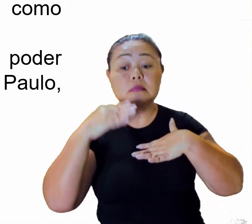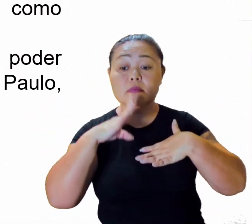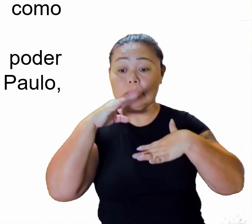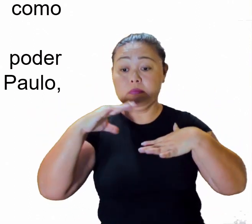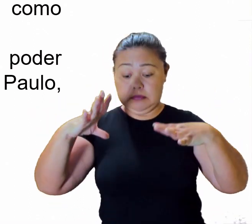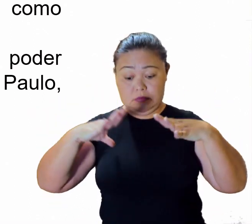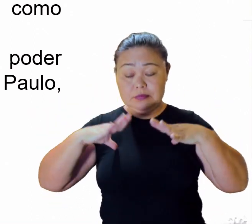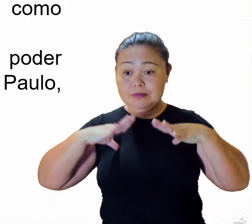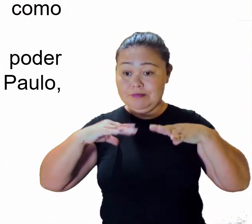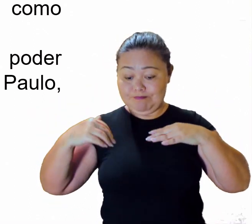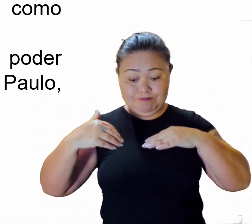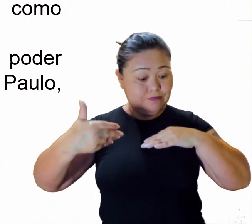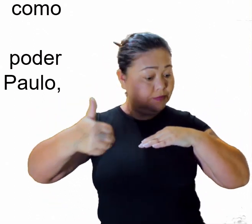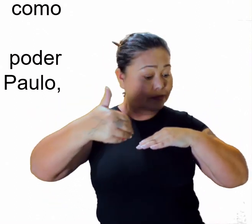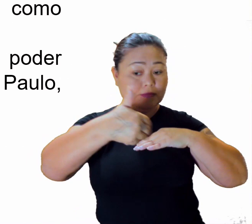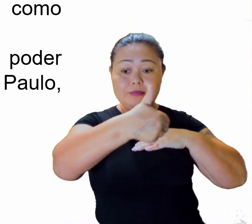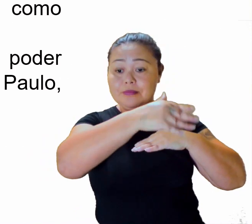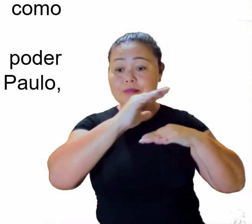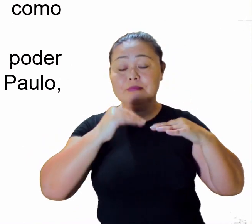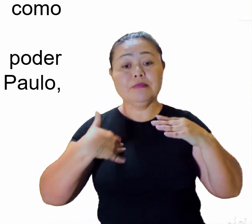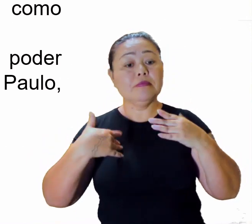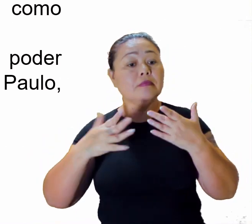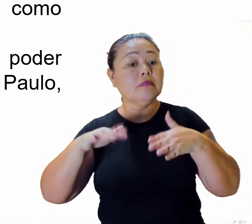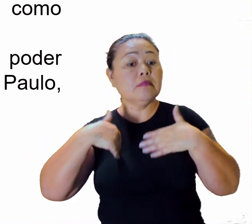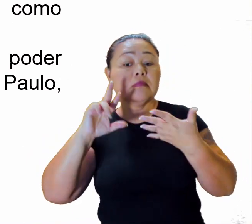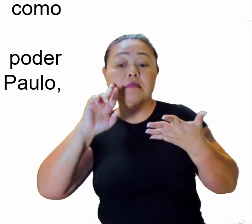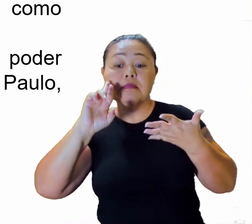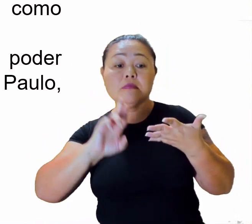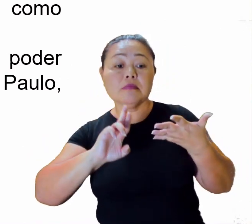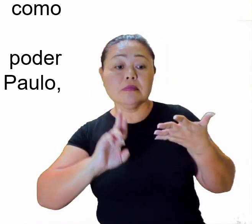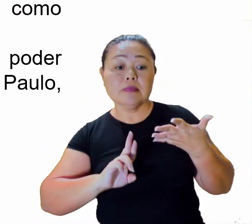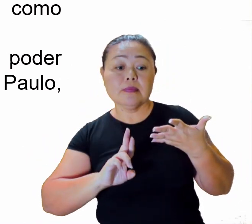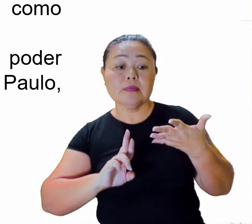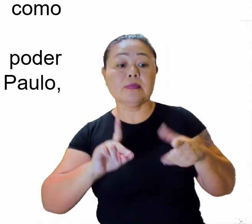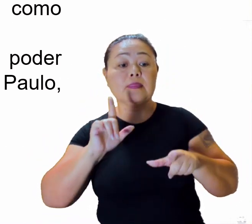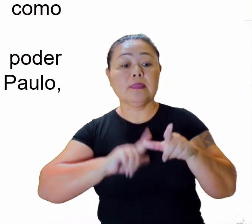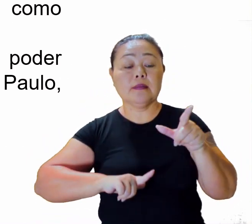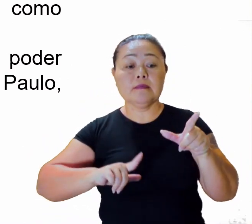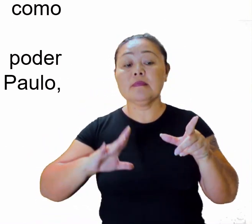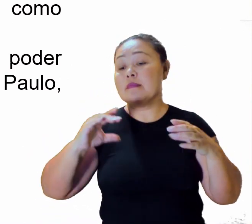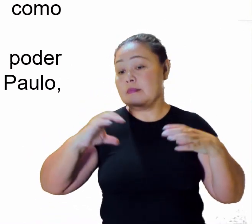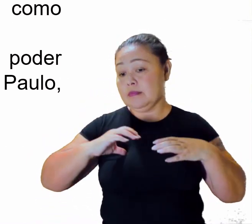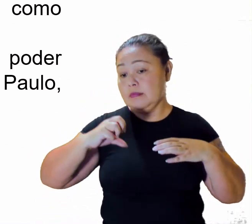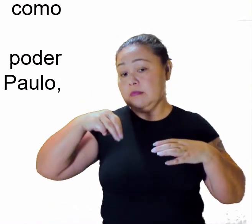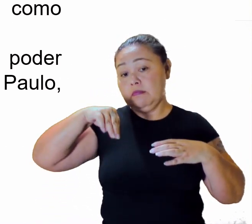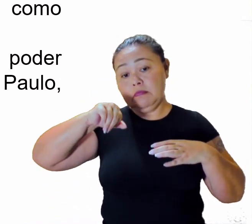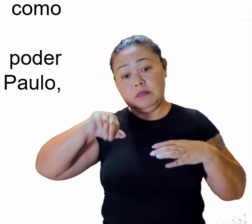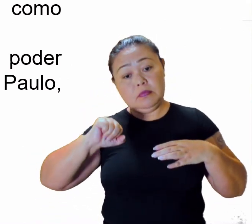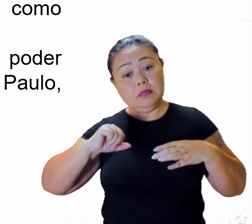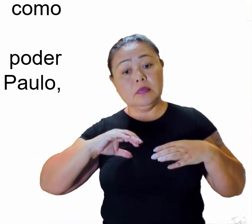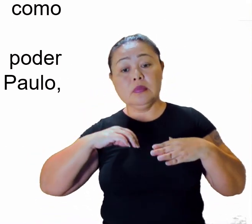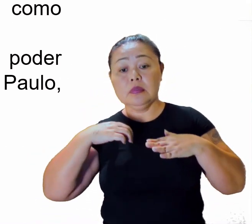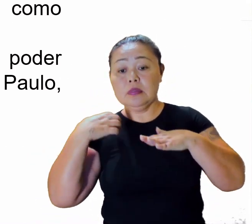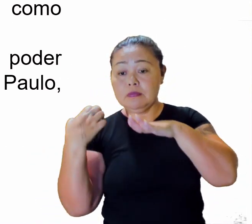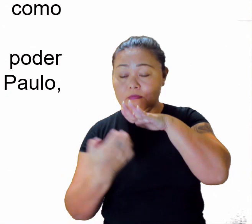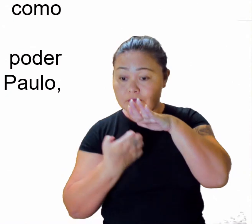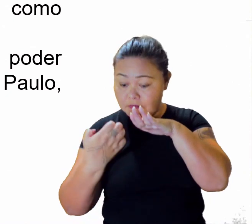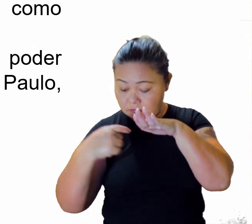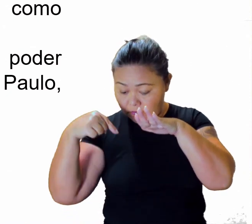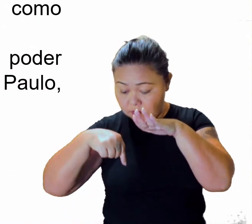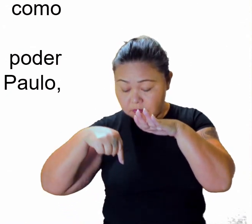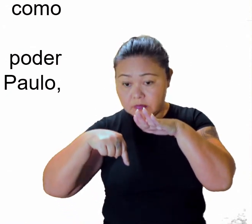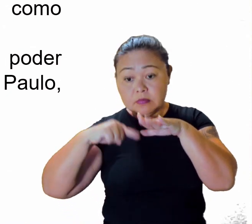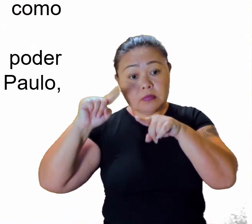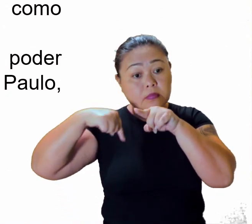intensa metropolização, da qual resultaram A. Cidades médias que se